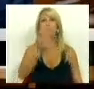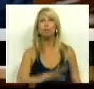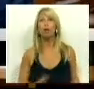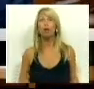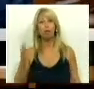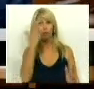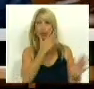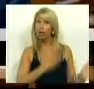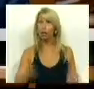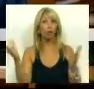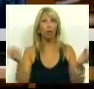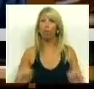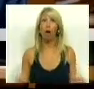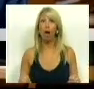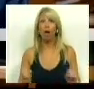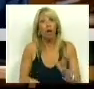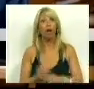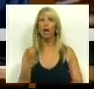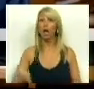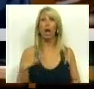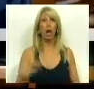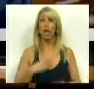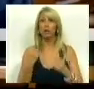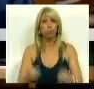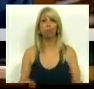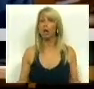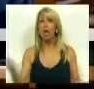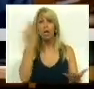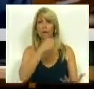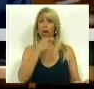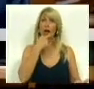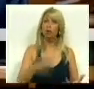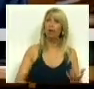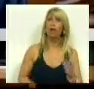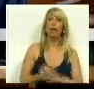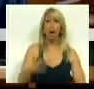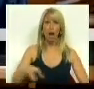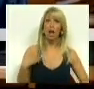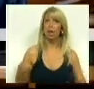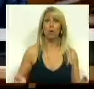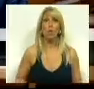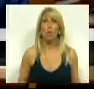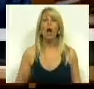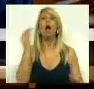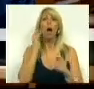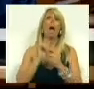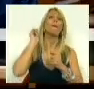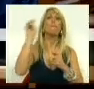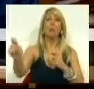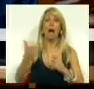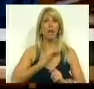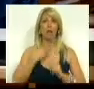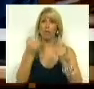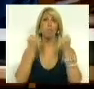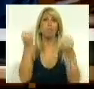não produzimos, não criamos riqueza. Se não criamos riqueza, nunca teremos condições para pagar a dívida. Portanto, o que é necessário é